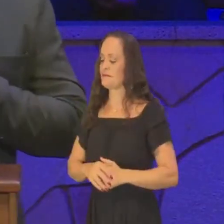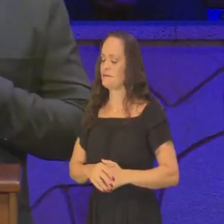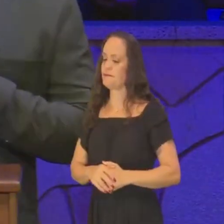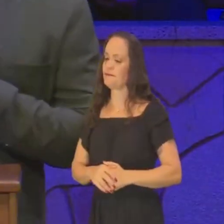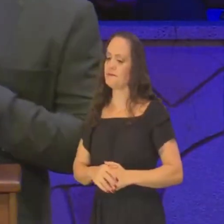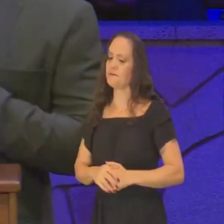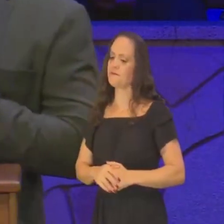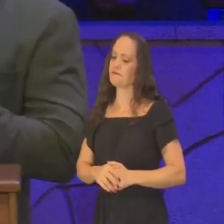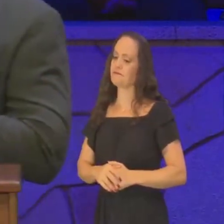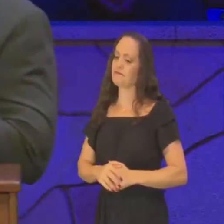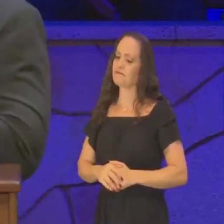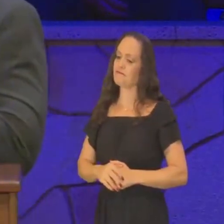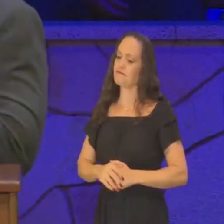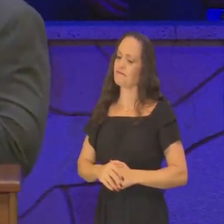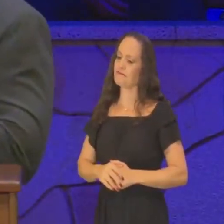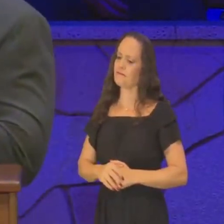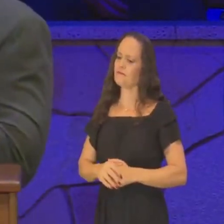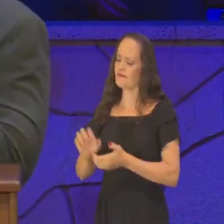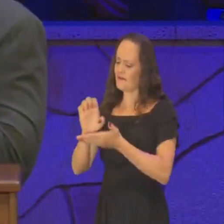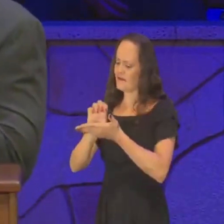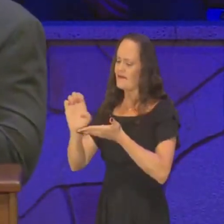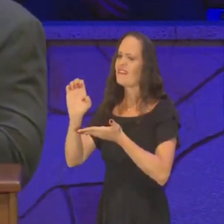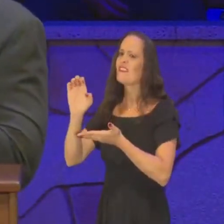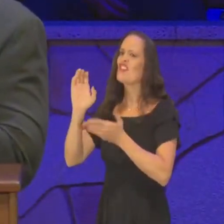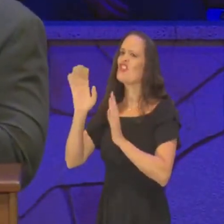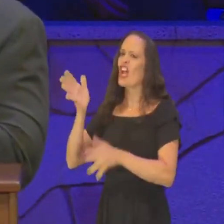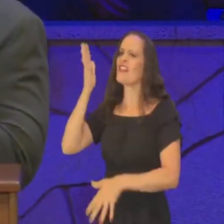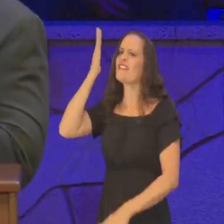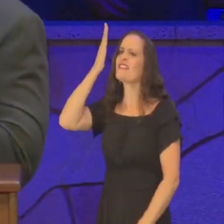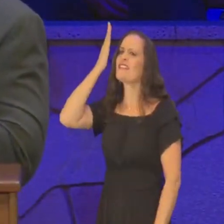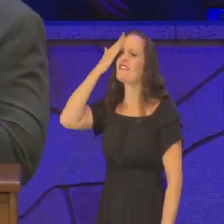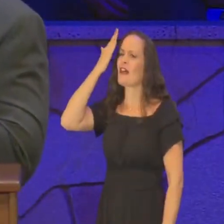na verdade, ele também já estava apontando para algo maior.